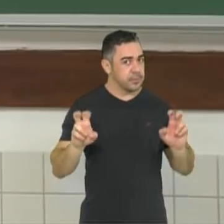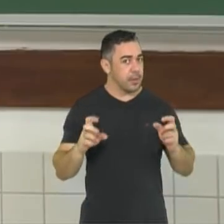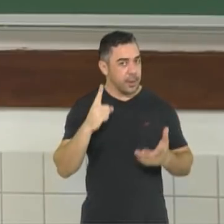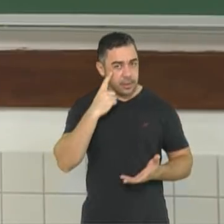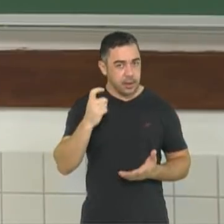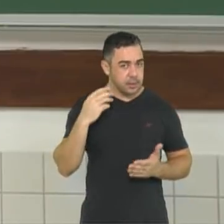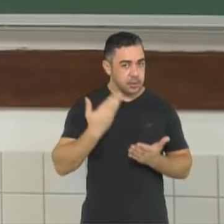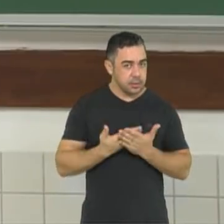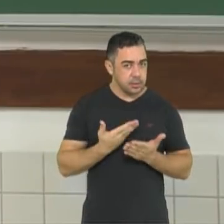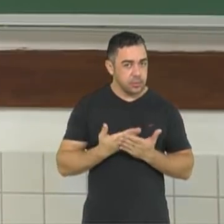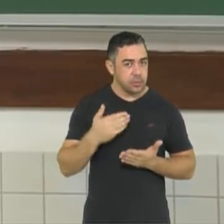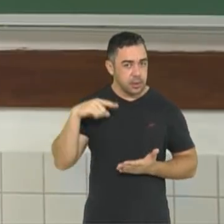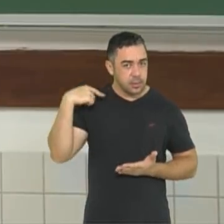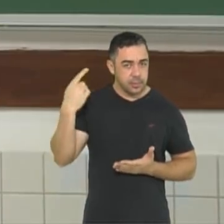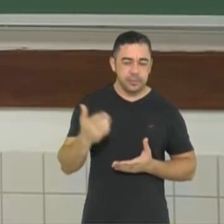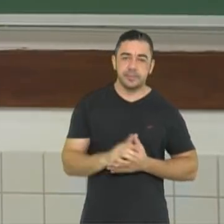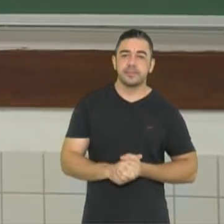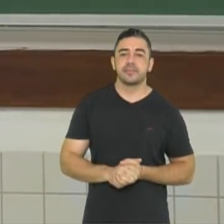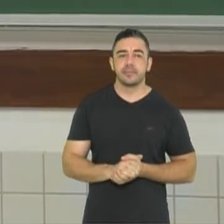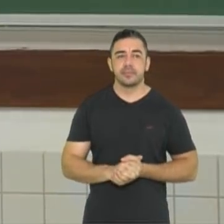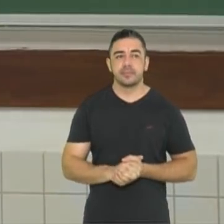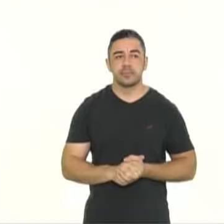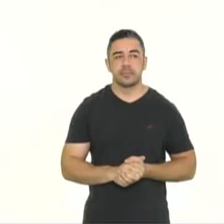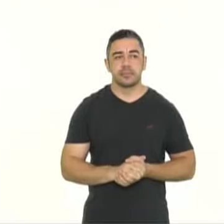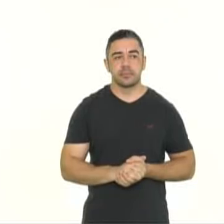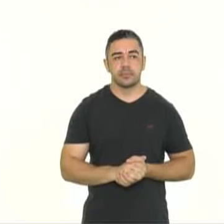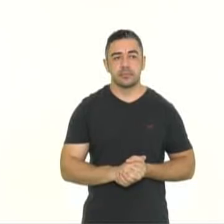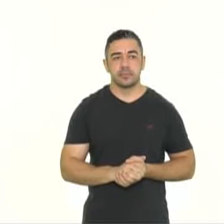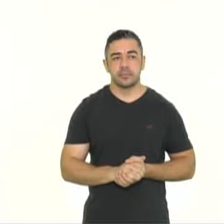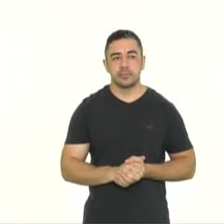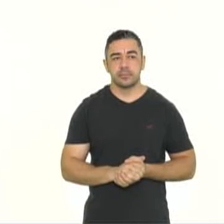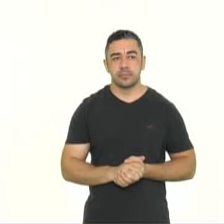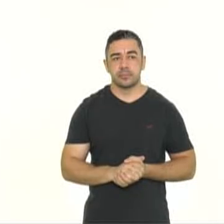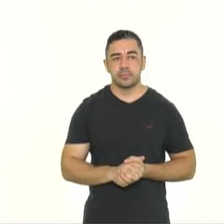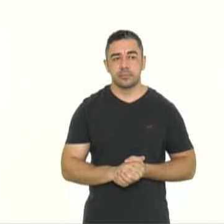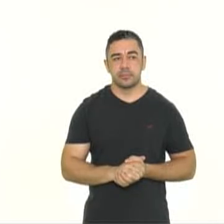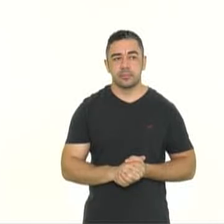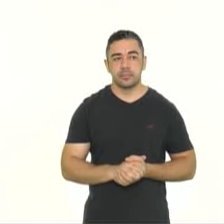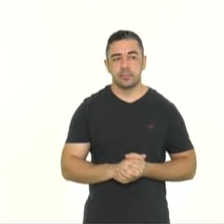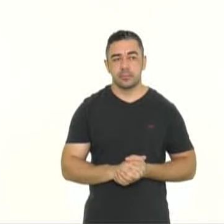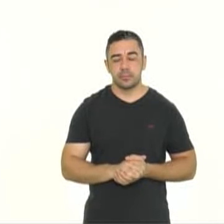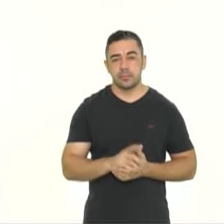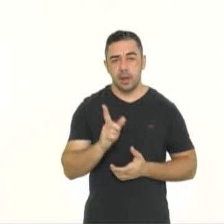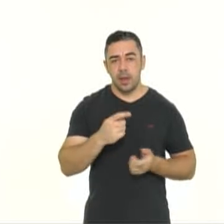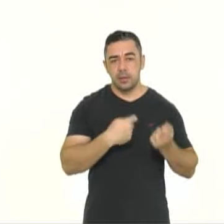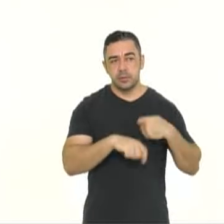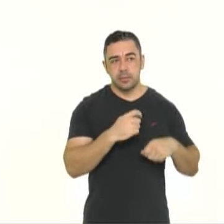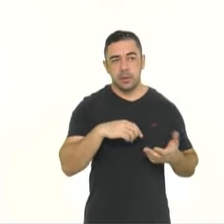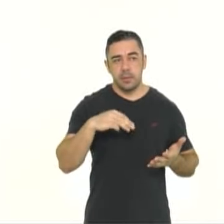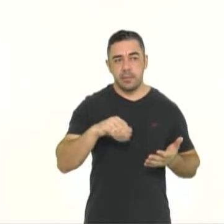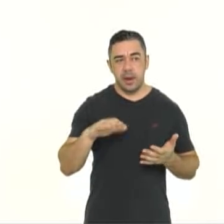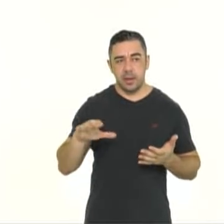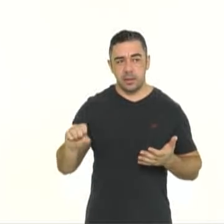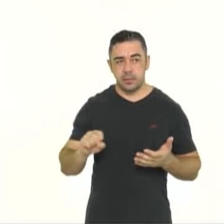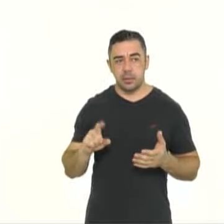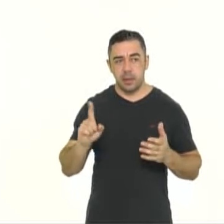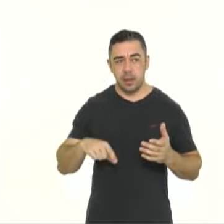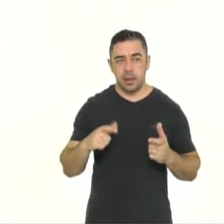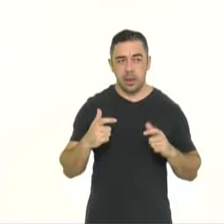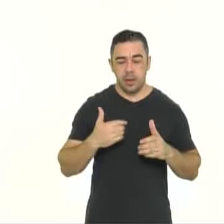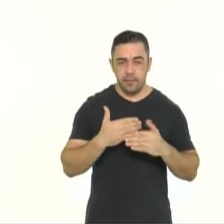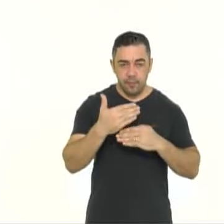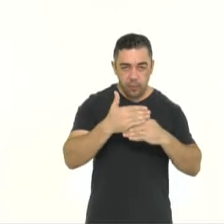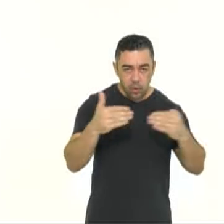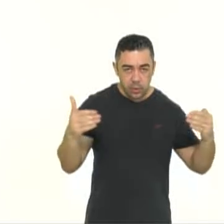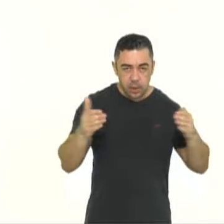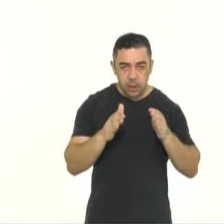a gente discutir nas próximas aulas aí. Olhe lá, os marqueses administravam as marcas, territórios situados nas